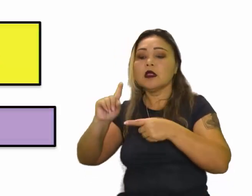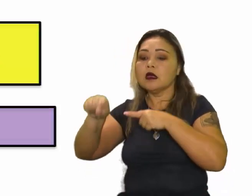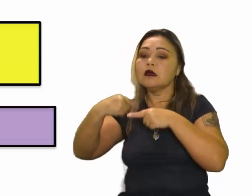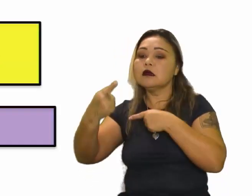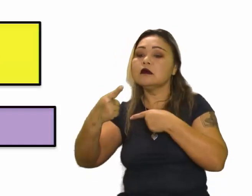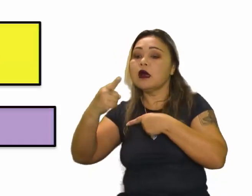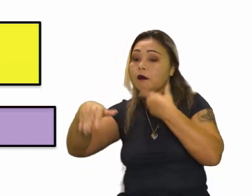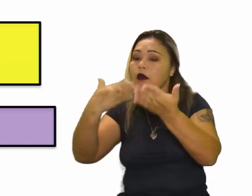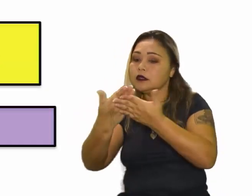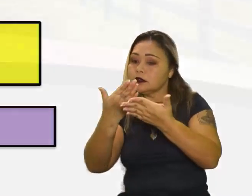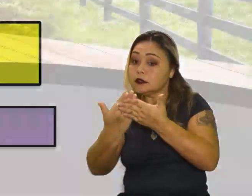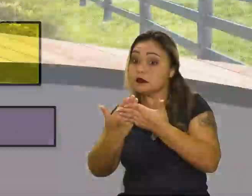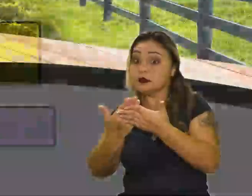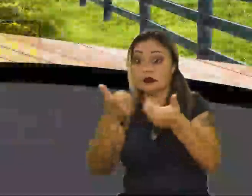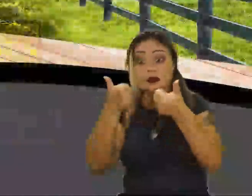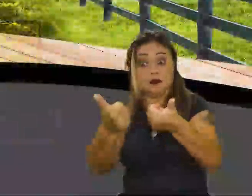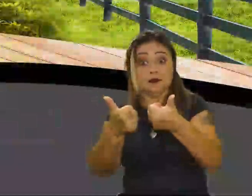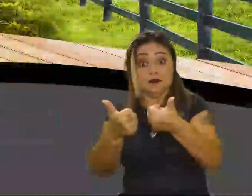nossas próximas aulas.